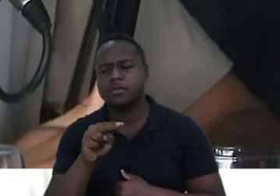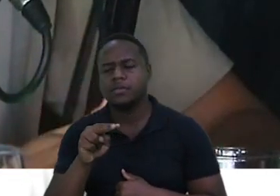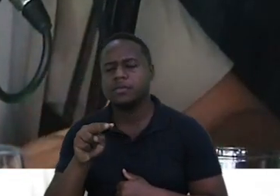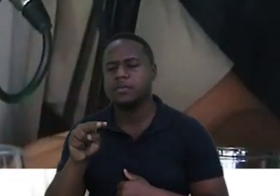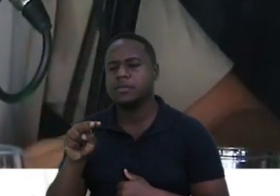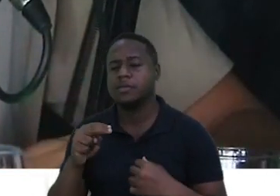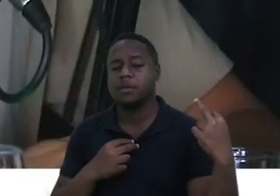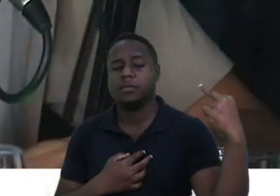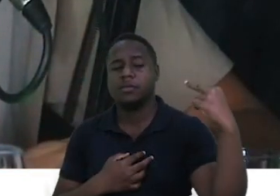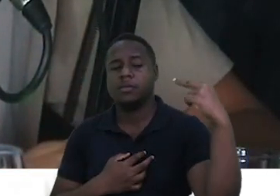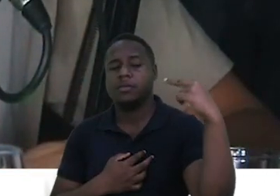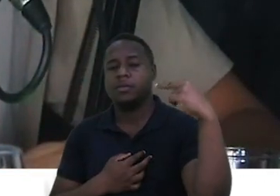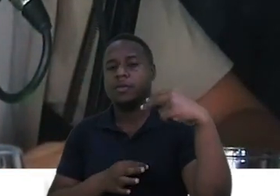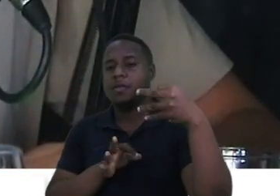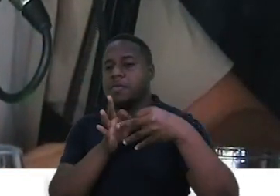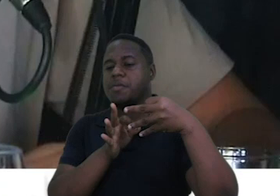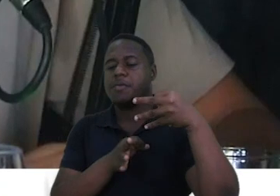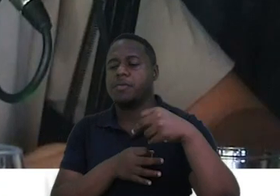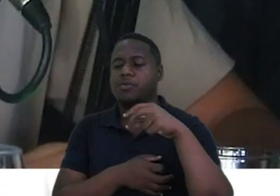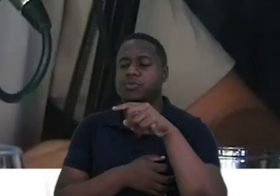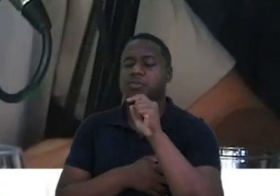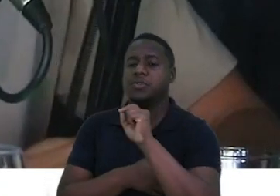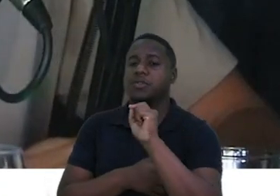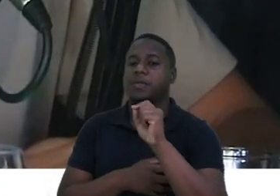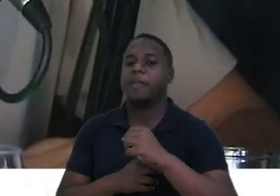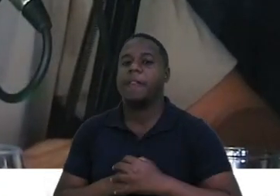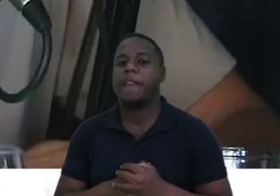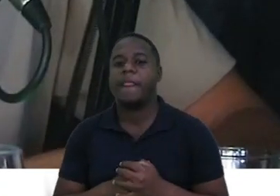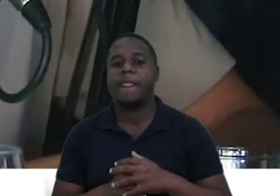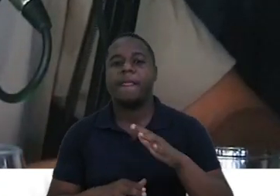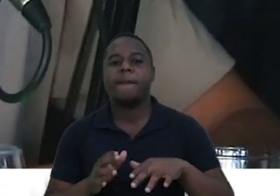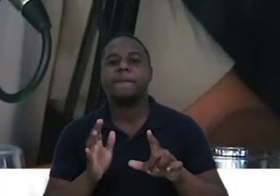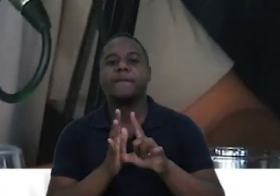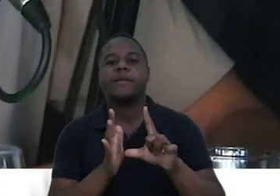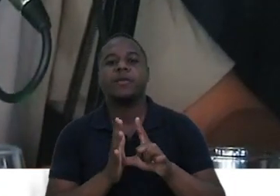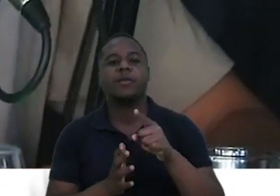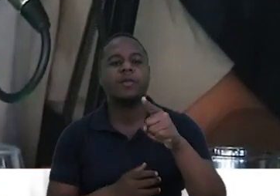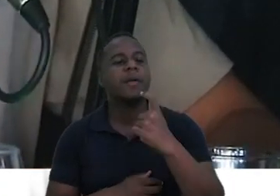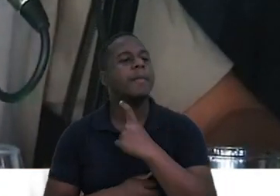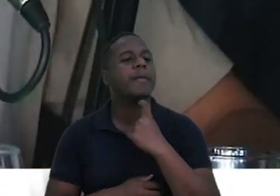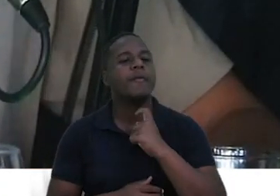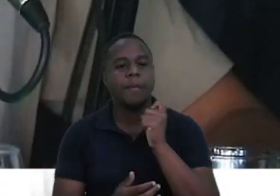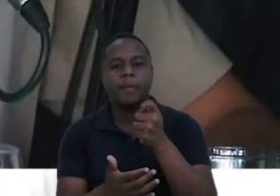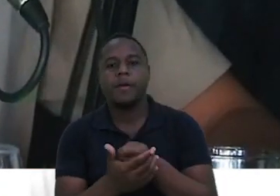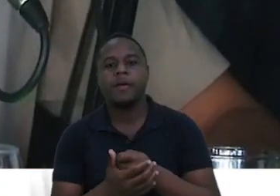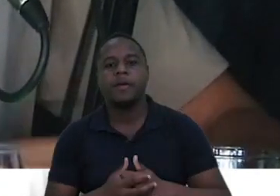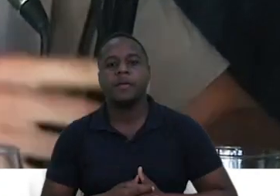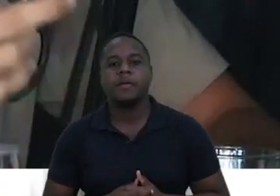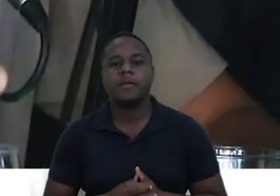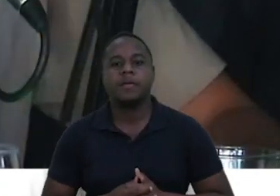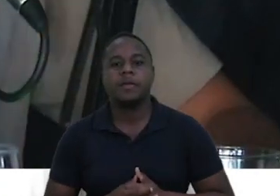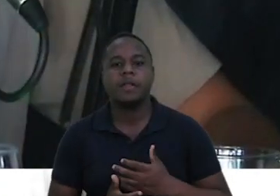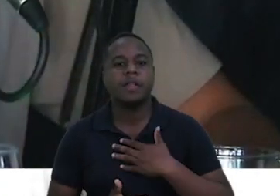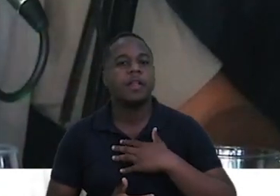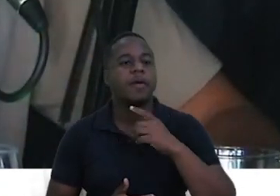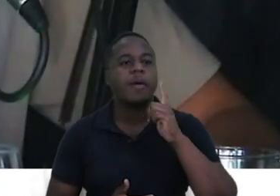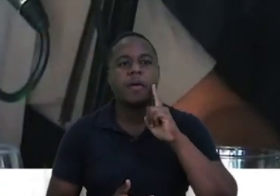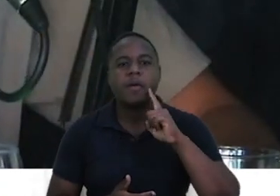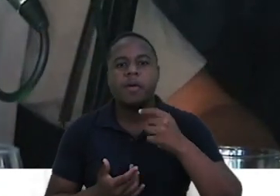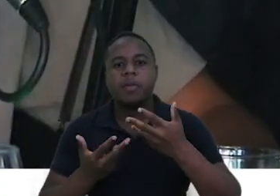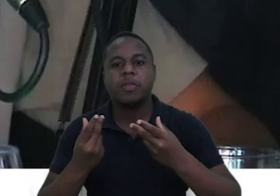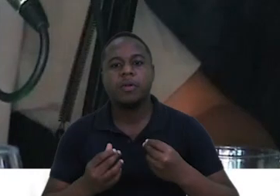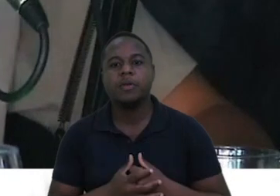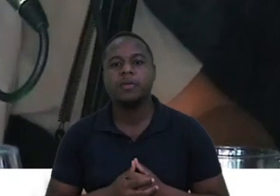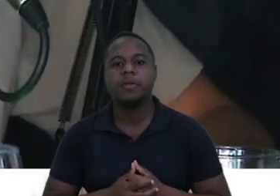Os olhares. Os olhares, assim, das pessoas, ó. Quem é esse? E aí, chegava na loja, eu fui comprar um perfume. E aí, eu não falo tanto inglês. Aí, a